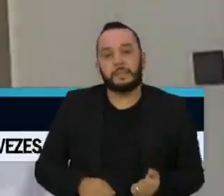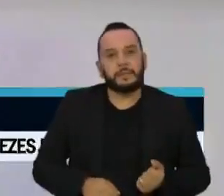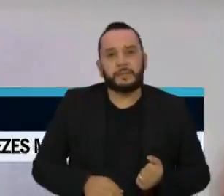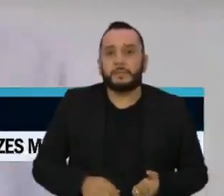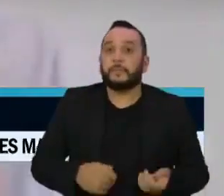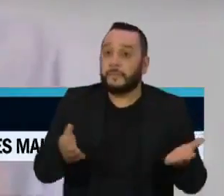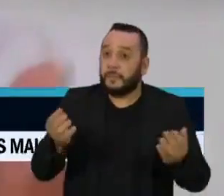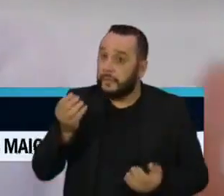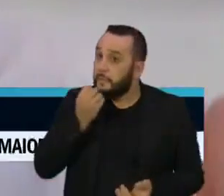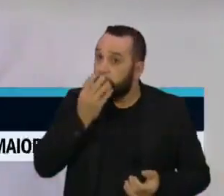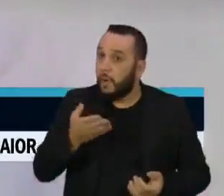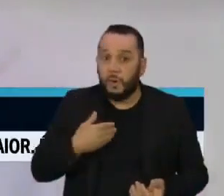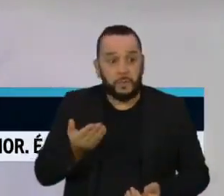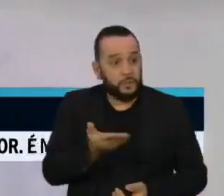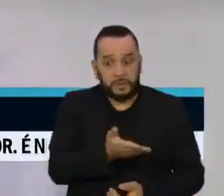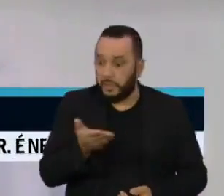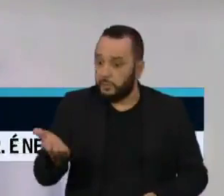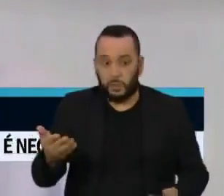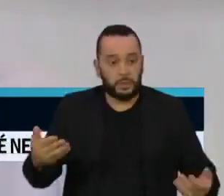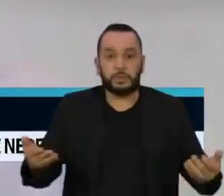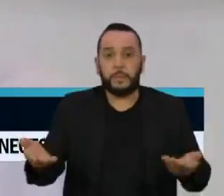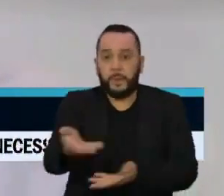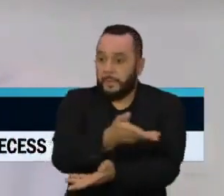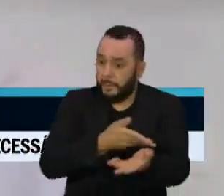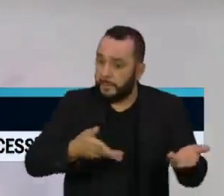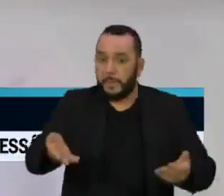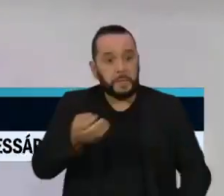boa, vocês conversando.